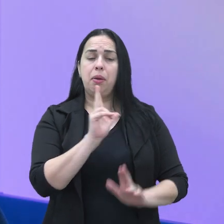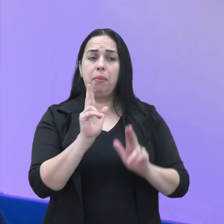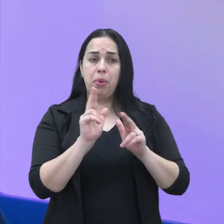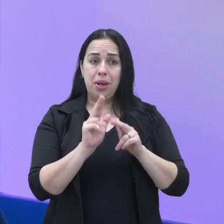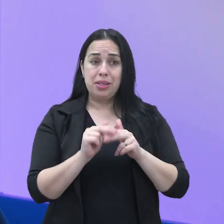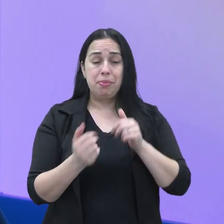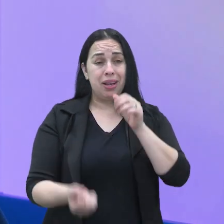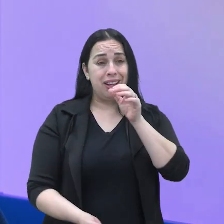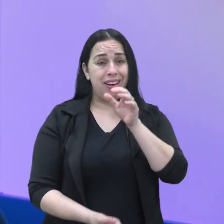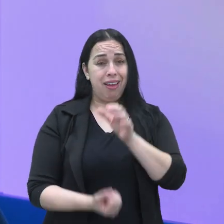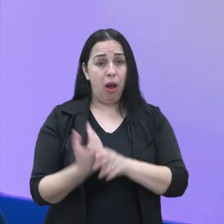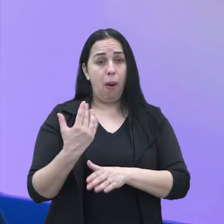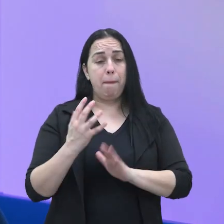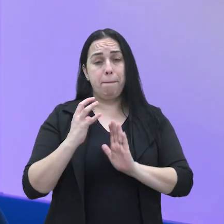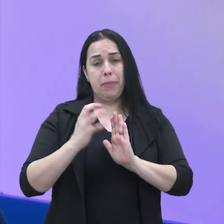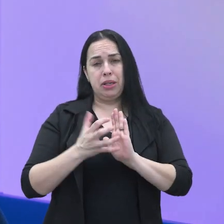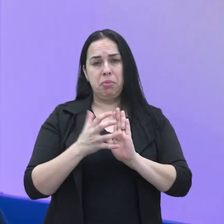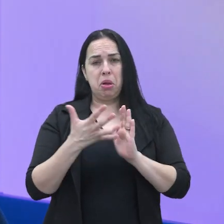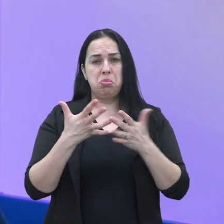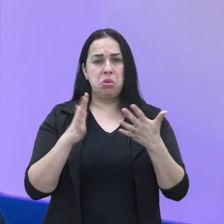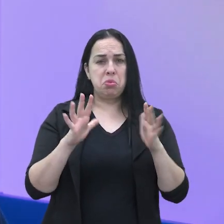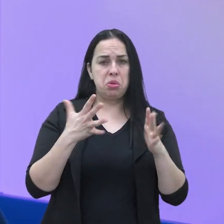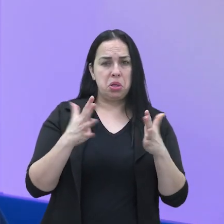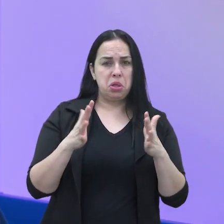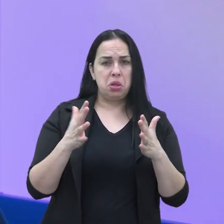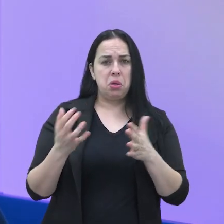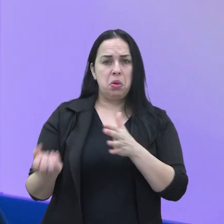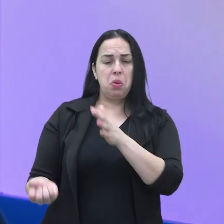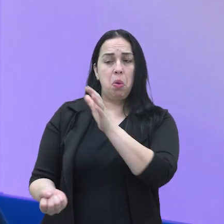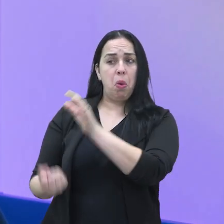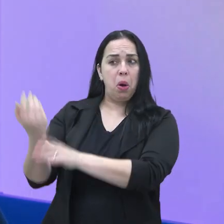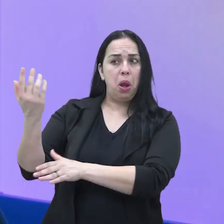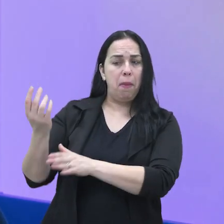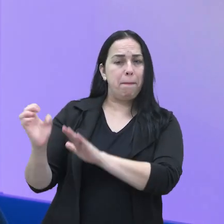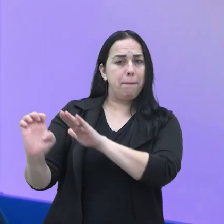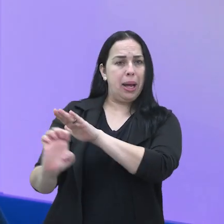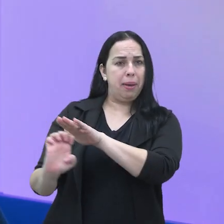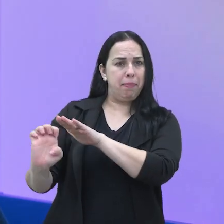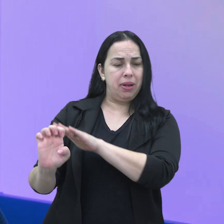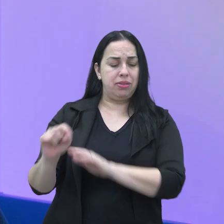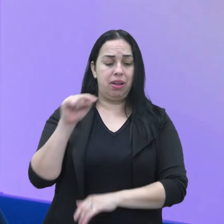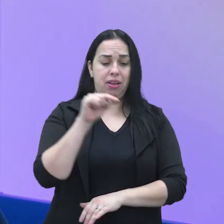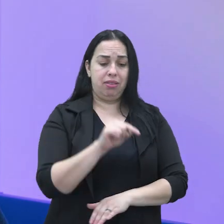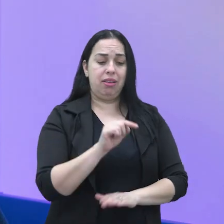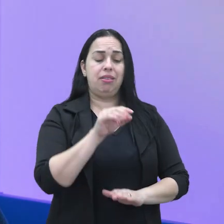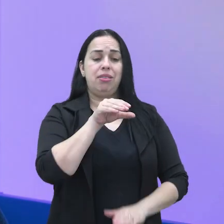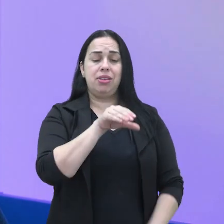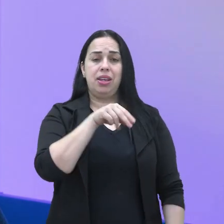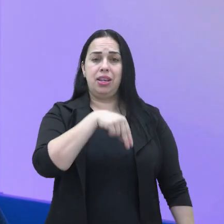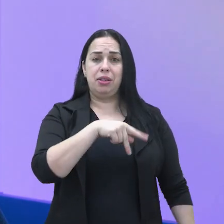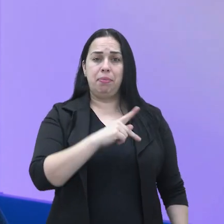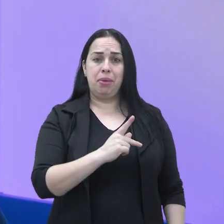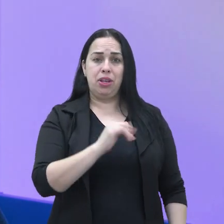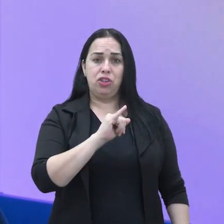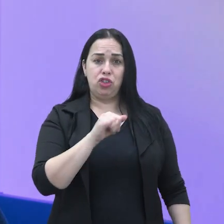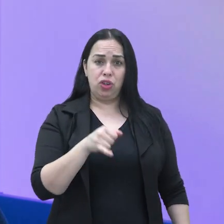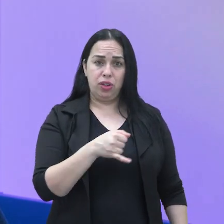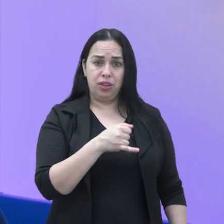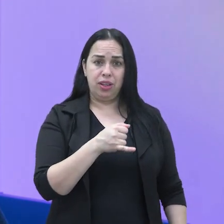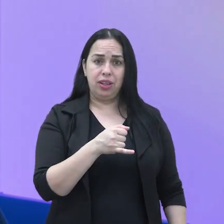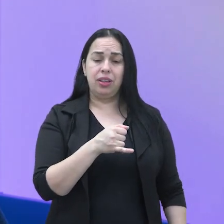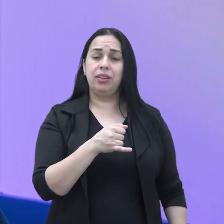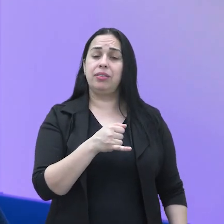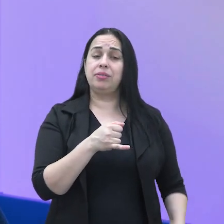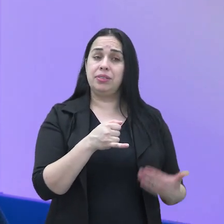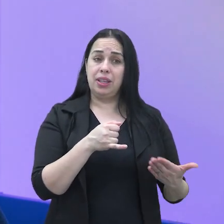se constituir um partido político, é mais ou menos parecido como constituir uma empresa. Ele tem um CNPJ e ele exerce